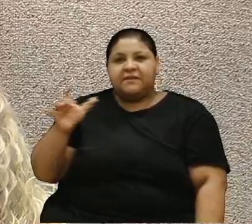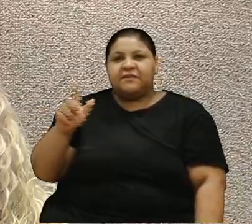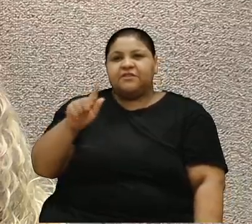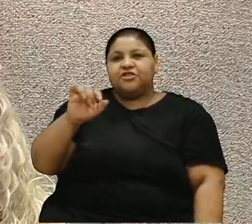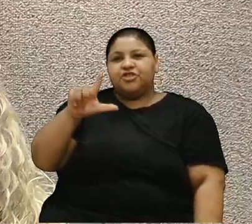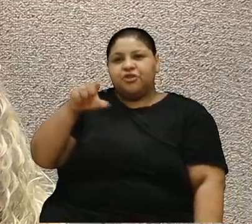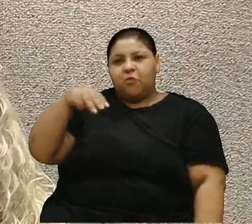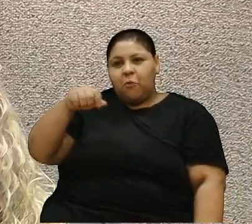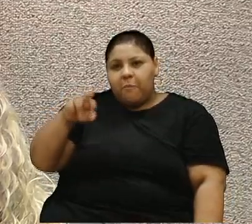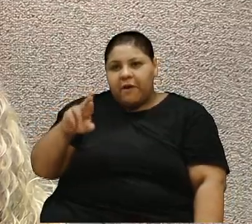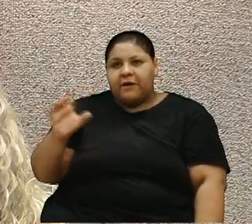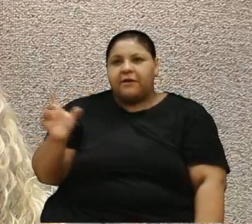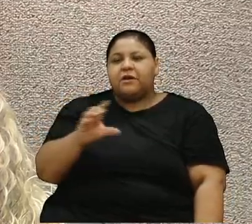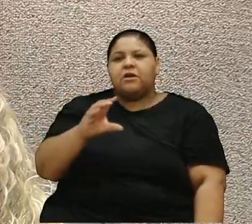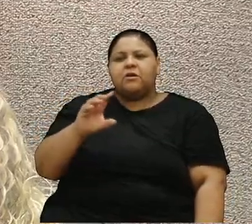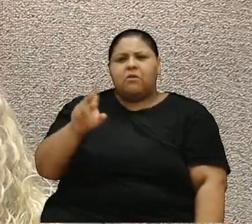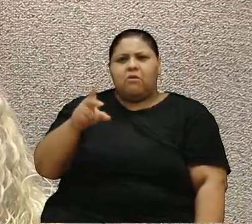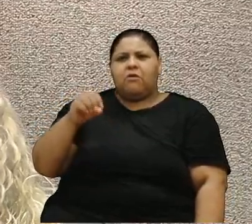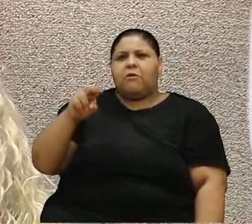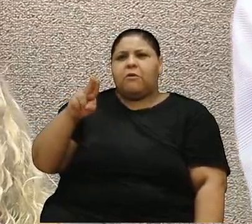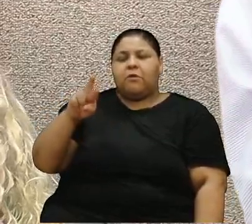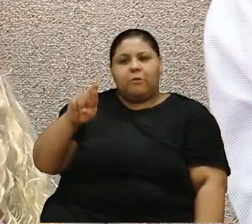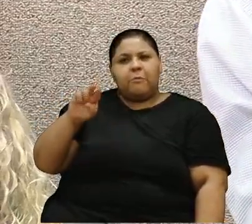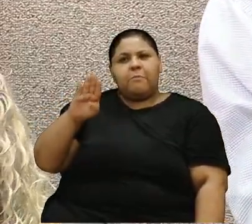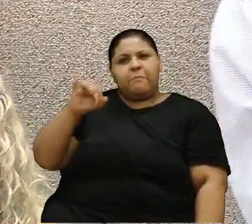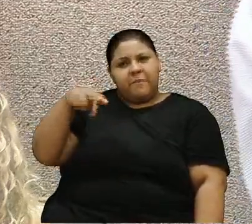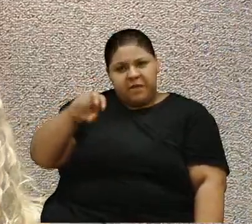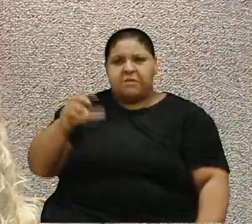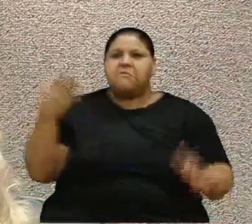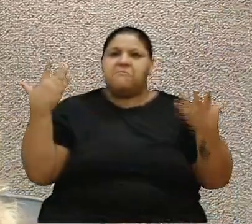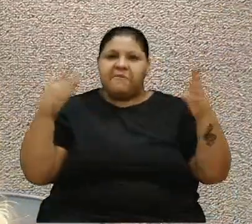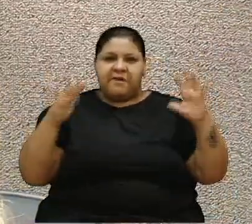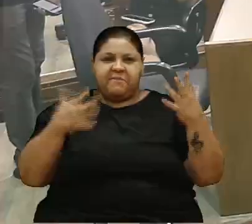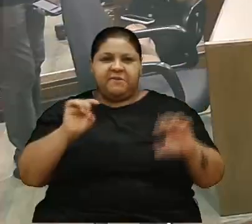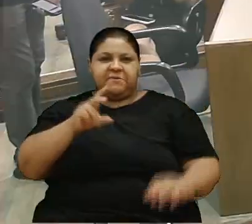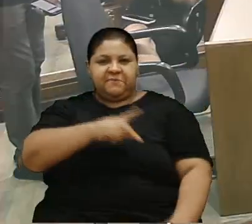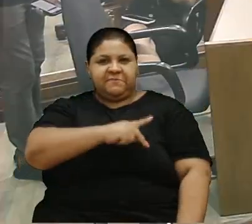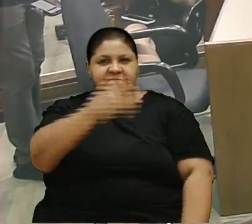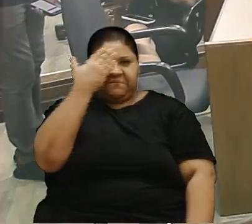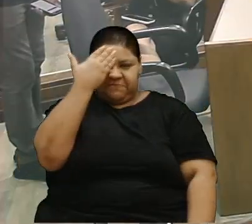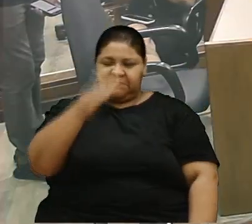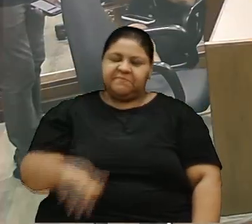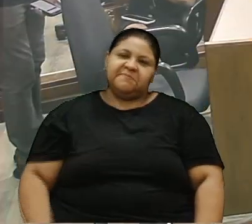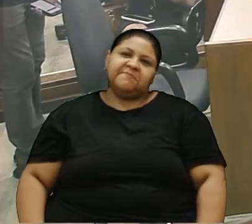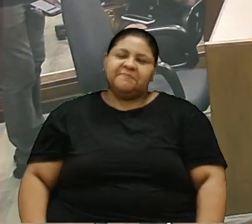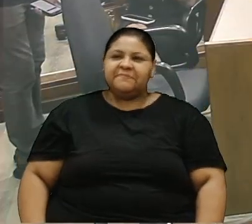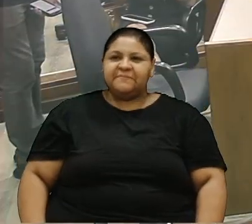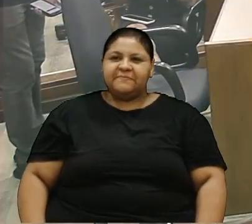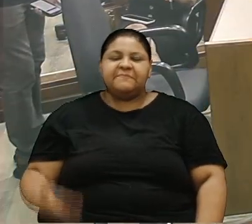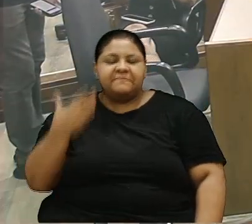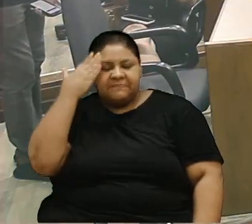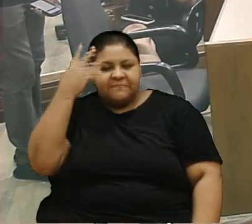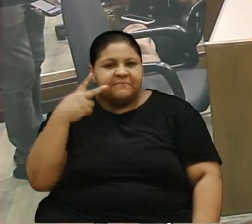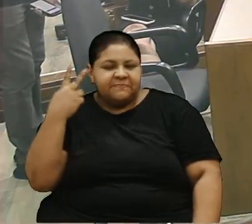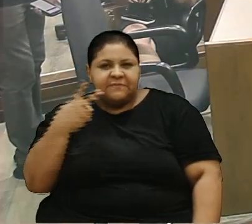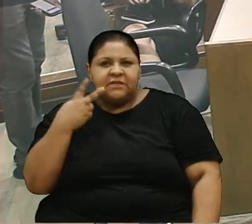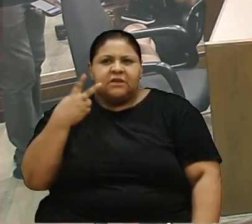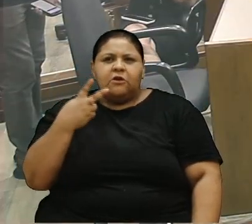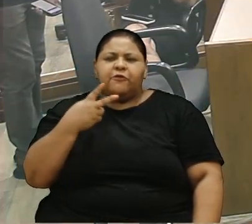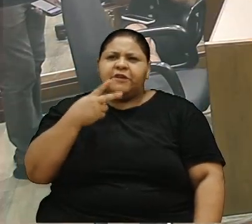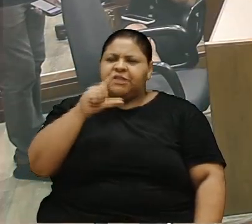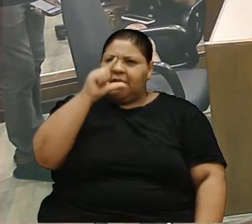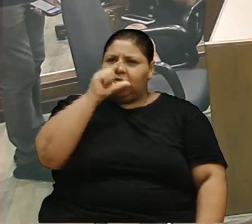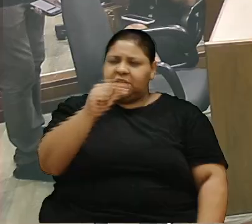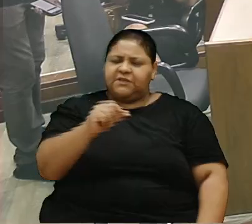Divalcir Saibro e Orvino Bianchi. Parabéns a eles. Era isso, senhor presidente. Obrigado. Obrigado, vereador Sandro Fantinel. Com a palavra, a